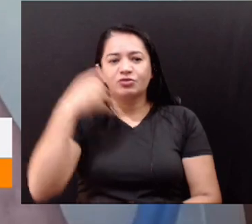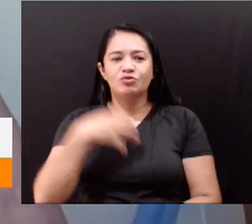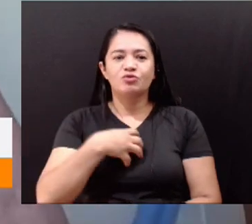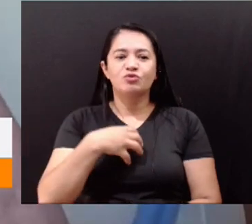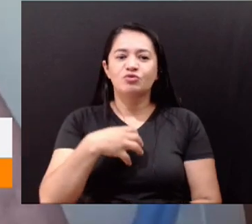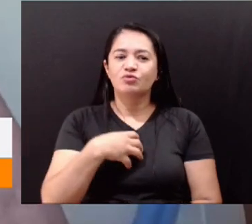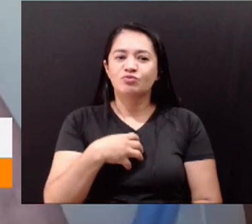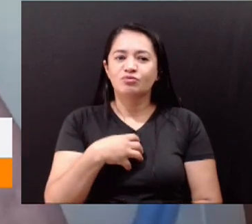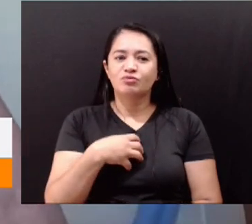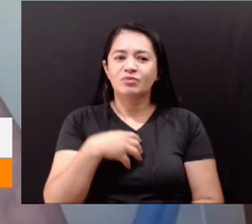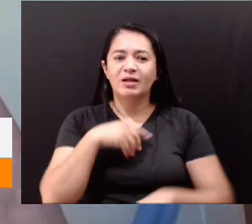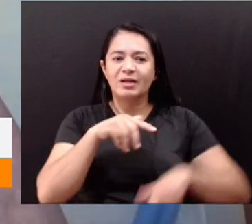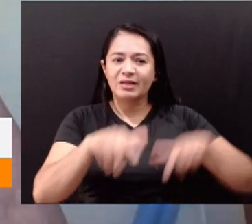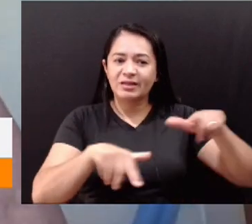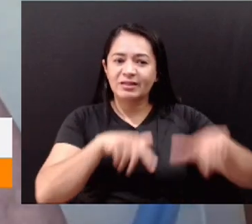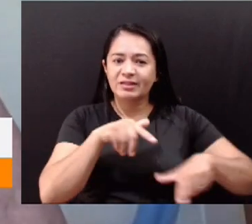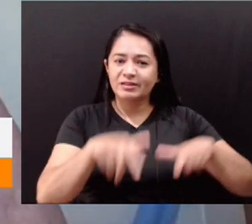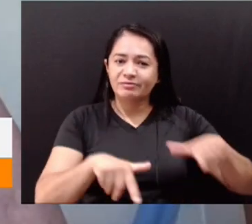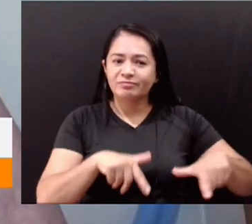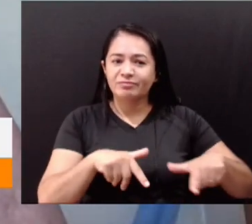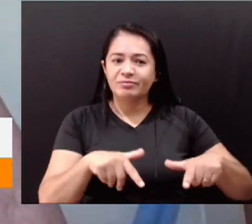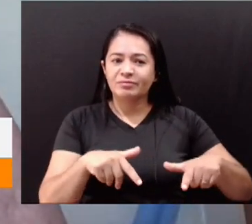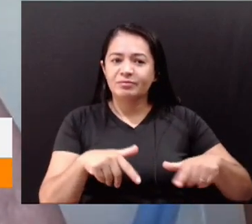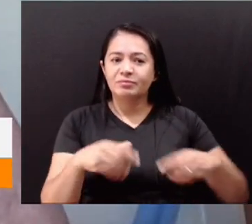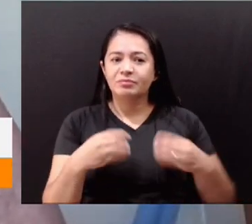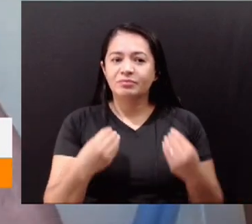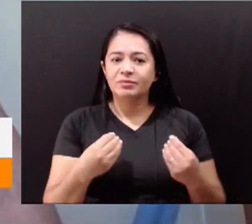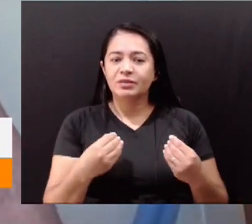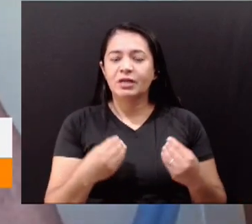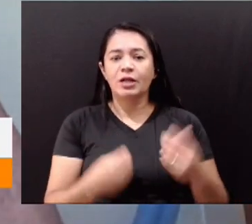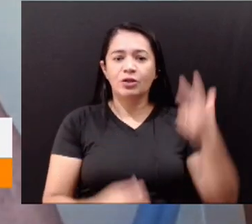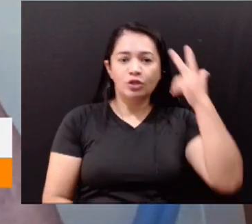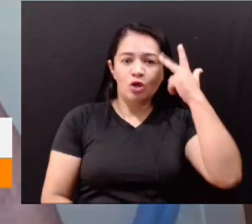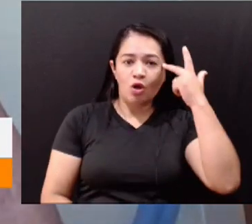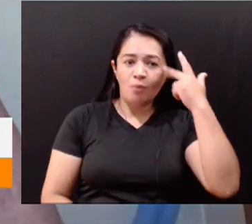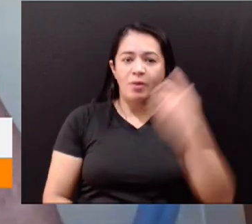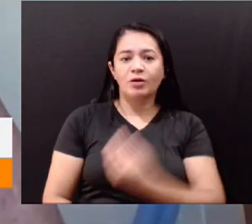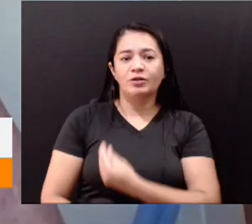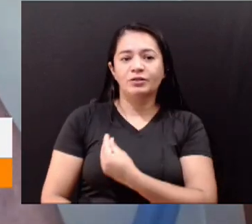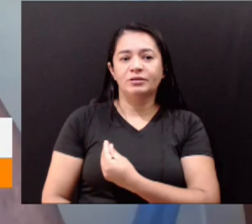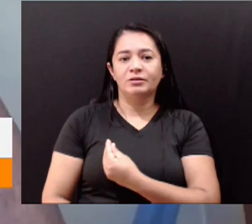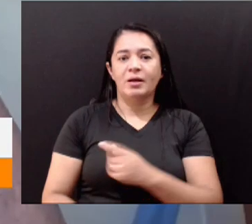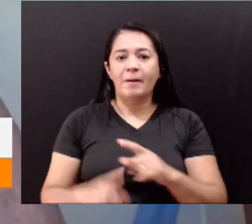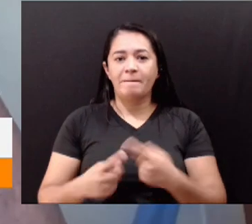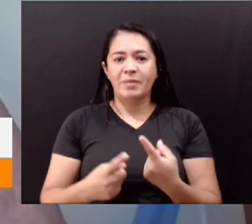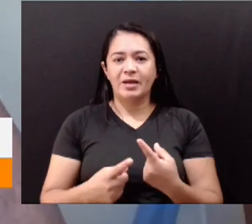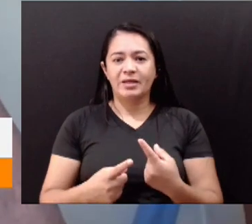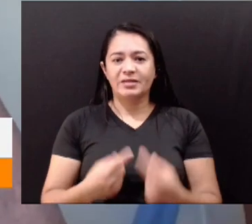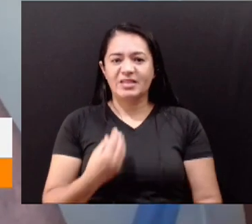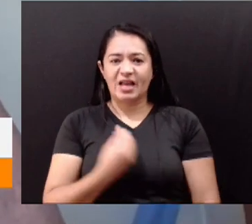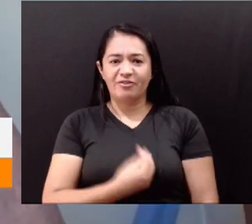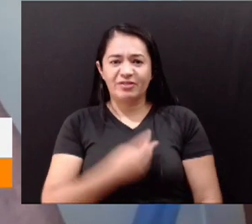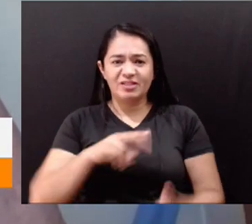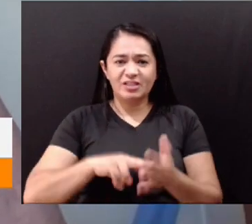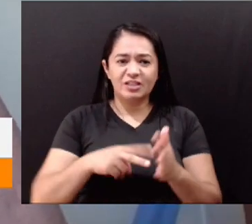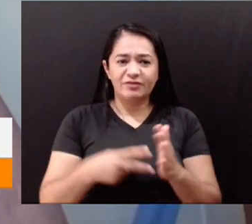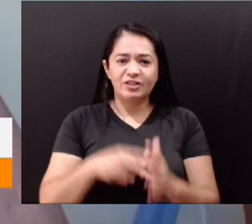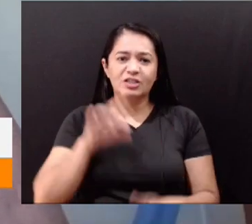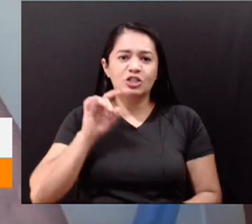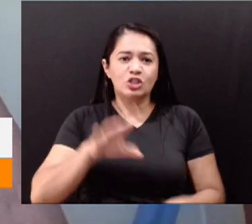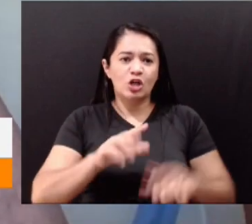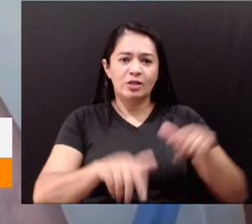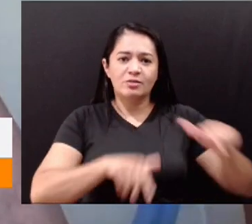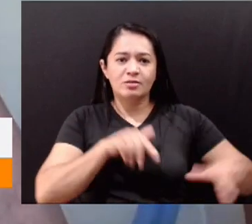Trabalho deveria ser parte da vida, não a vida. Uhum. Então, se a pessoa quer curtir